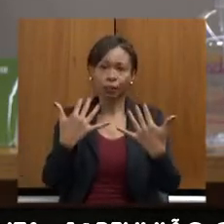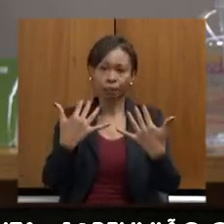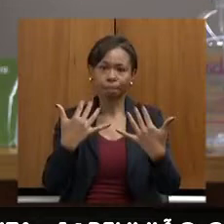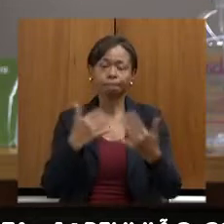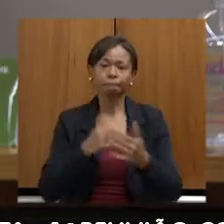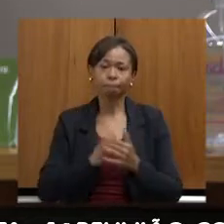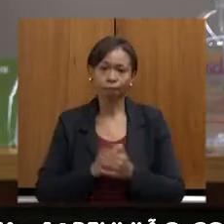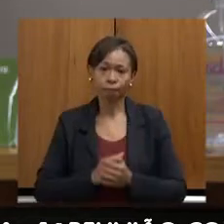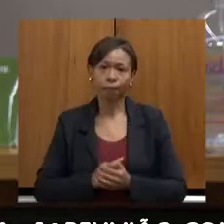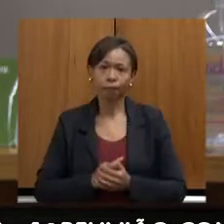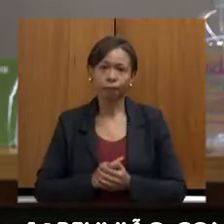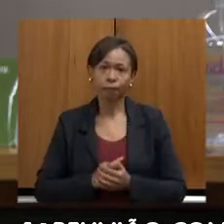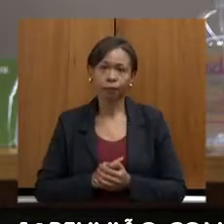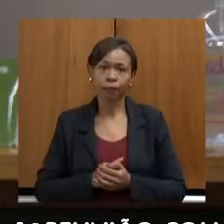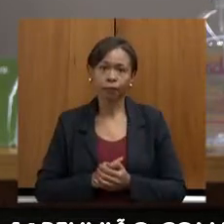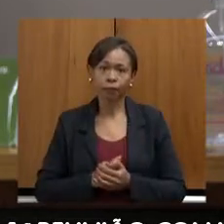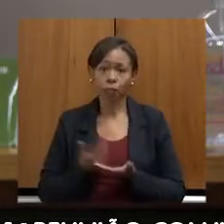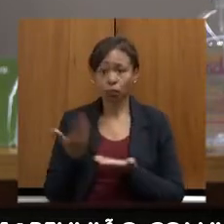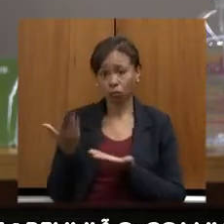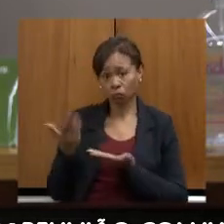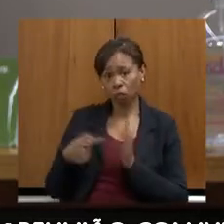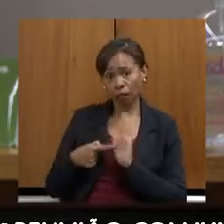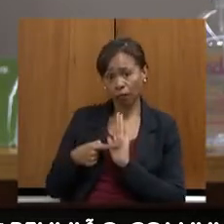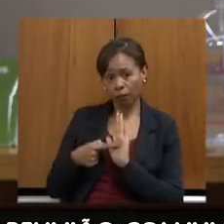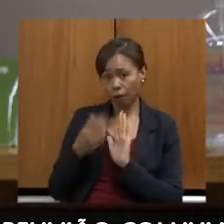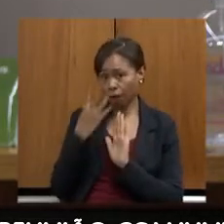o tô aqui a foto